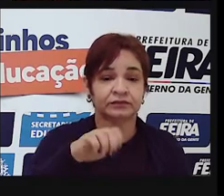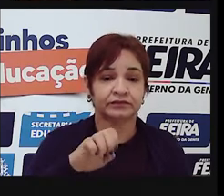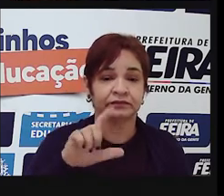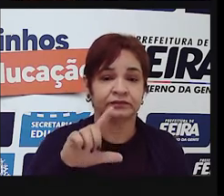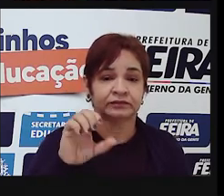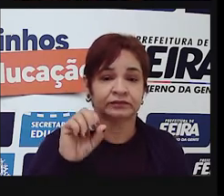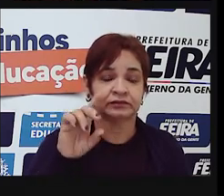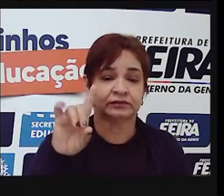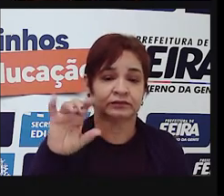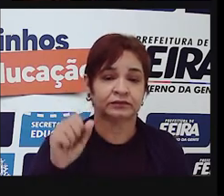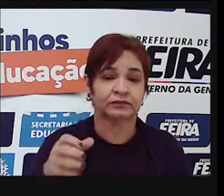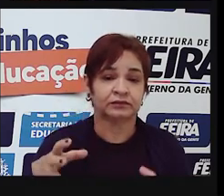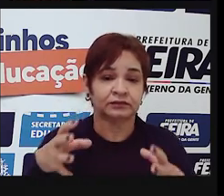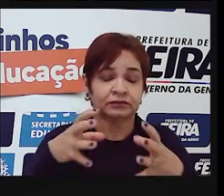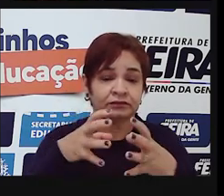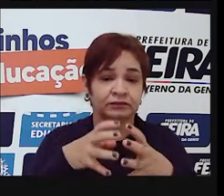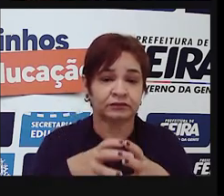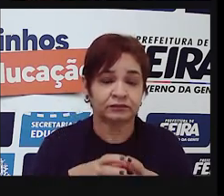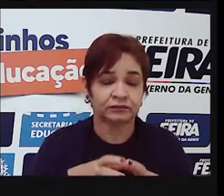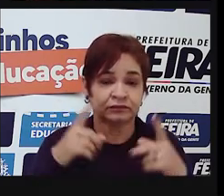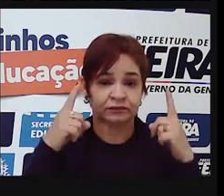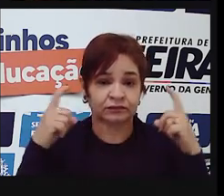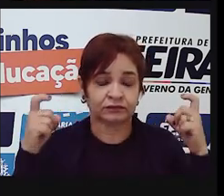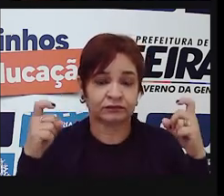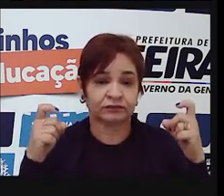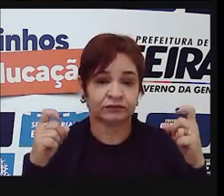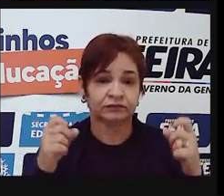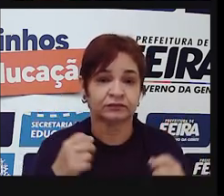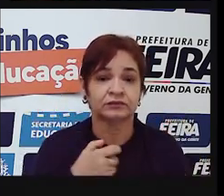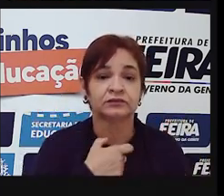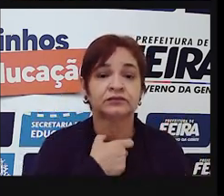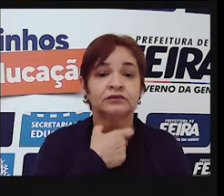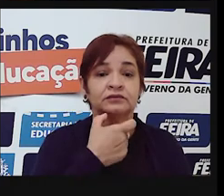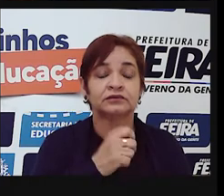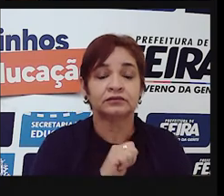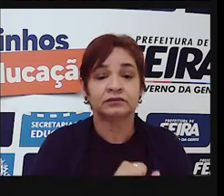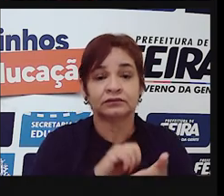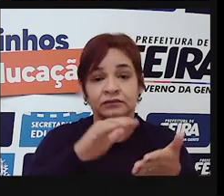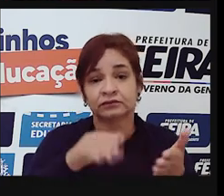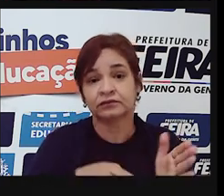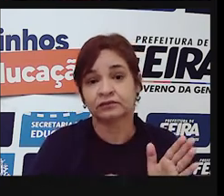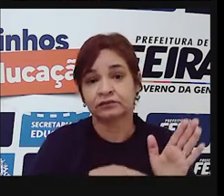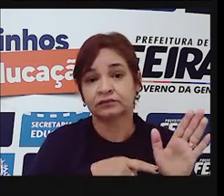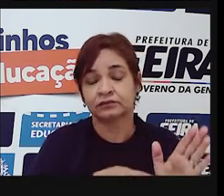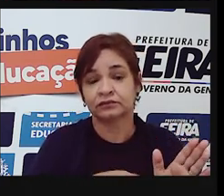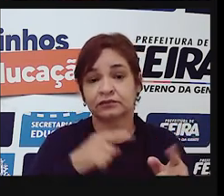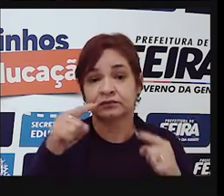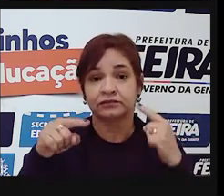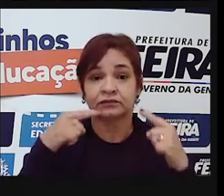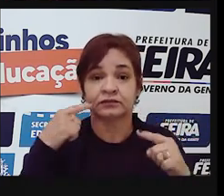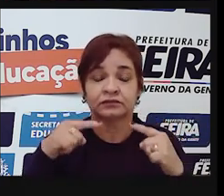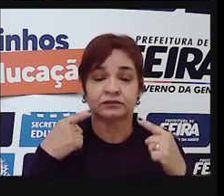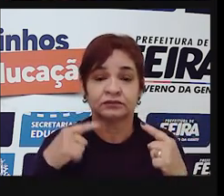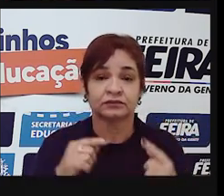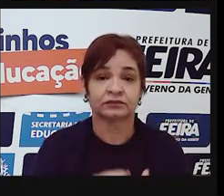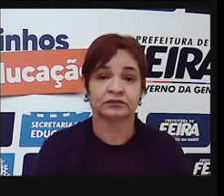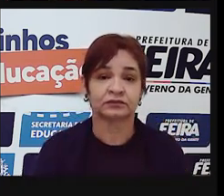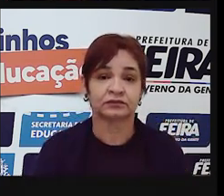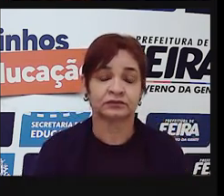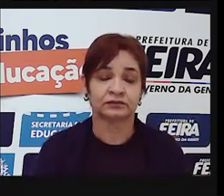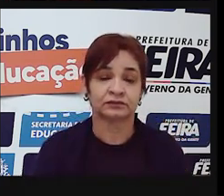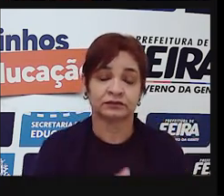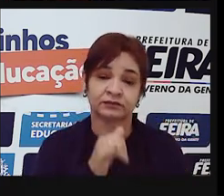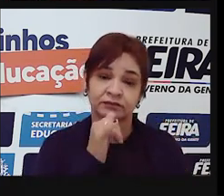um conjunto de sons ou vozes, que dá a característica da música. Por